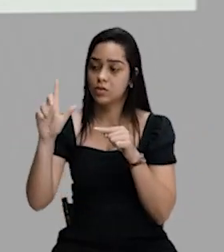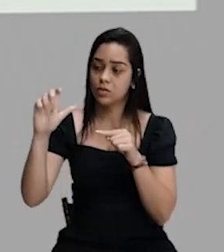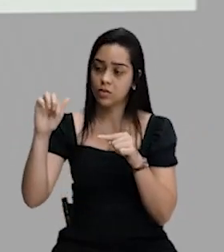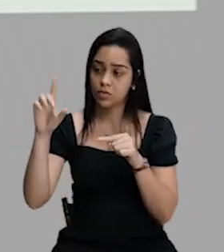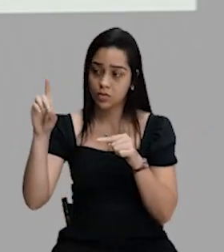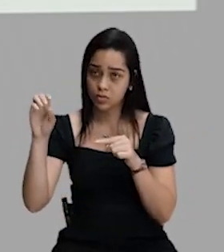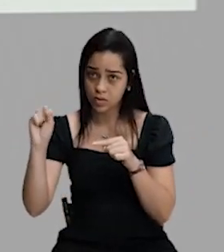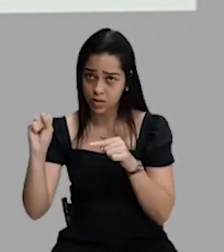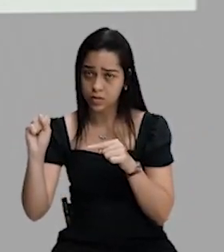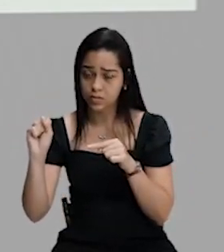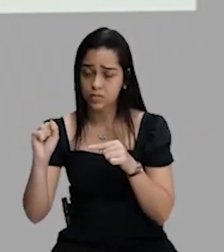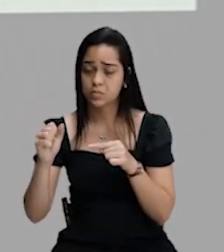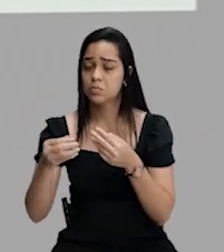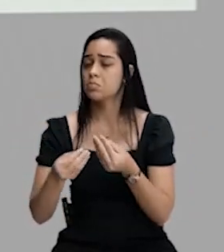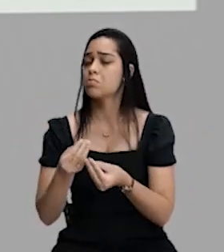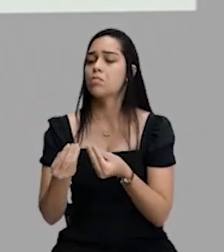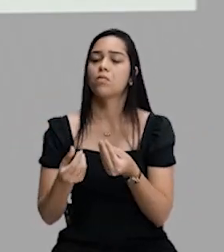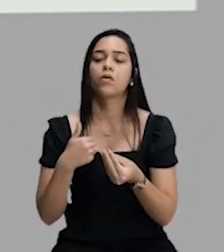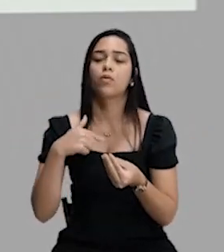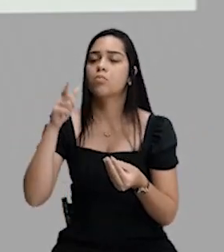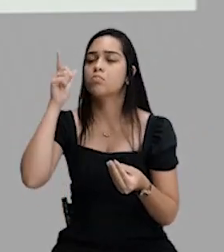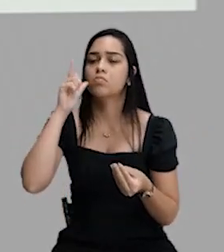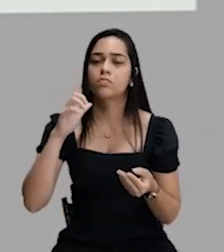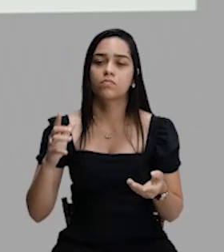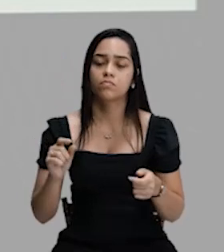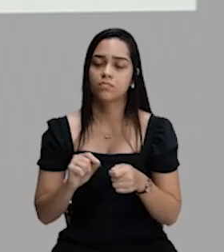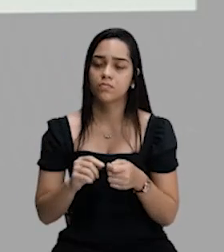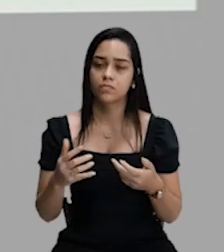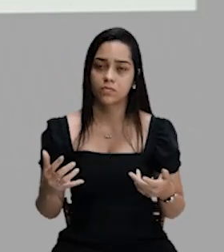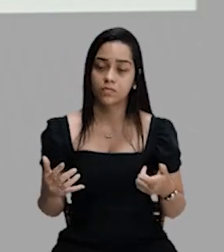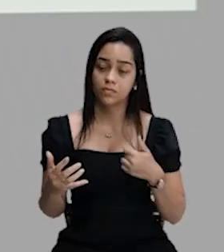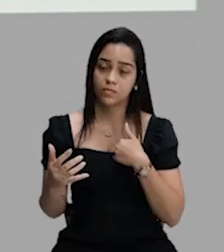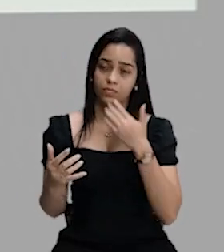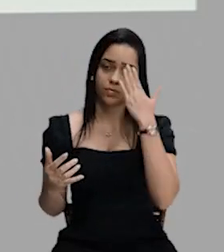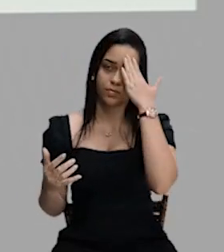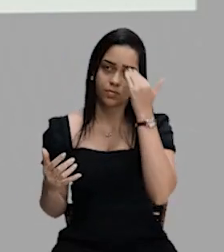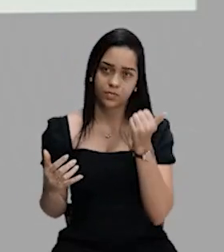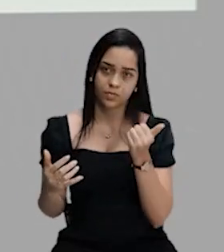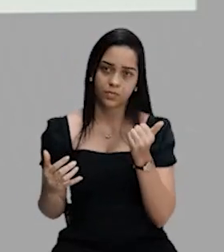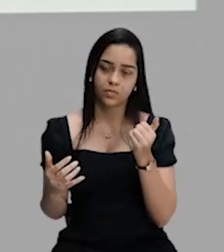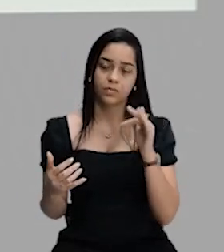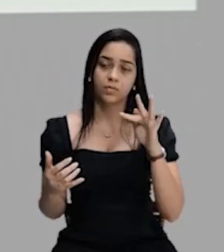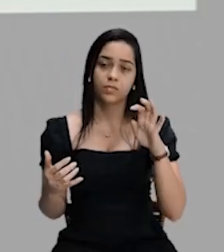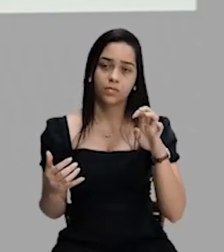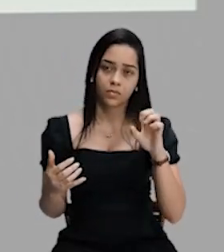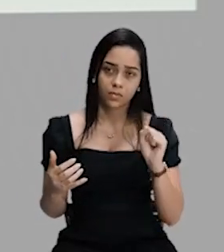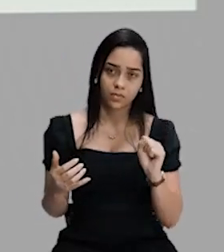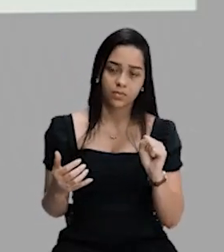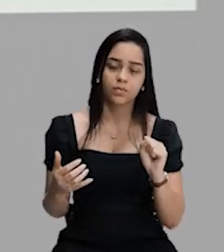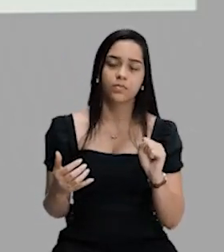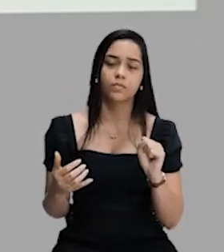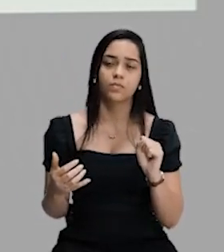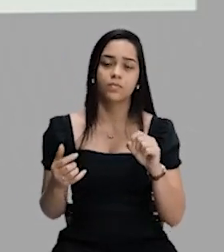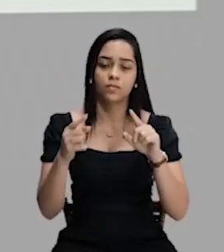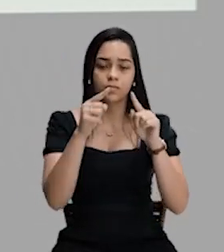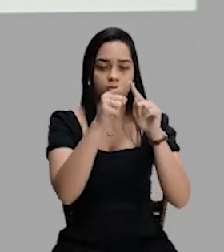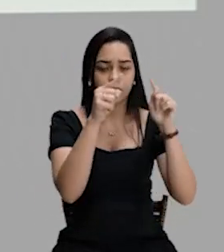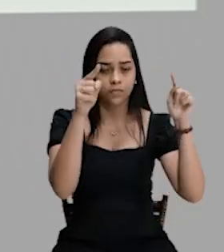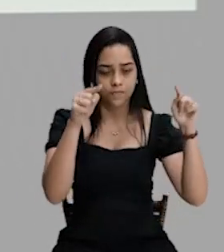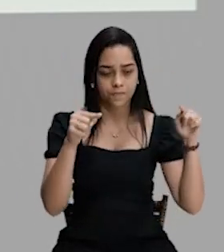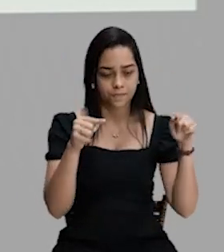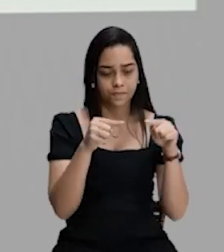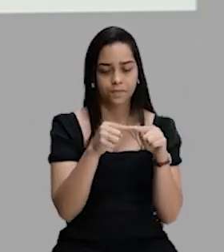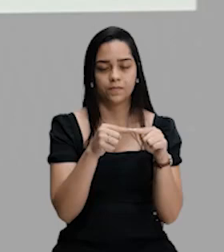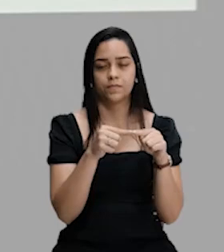certo então como é que eu vou fazer Olha então eu quero saber As Faces quadrangulares